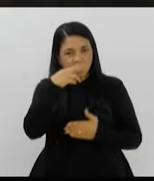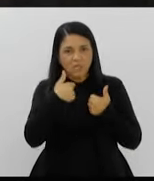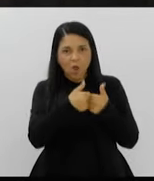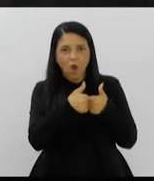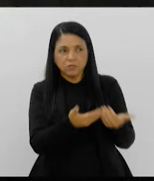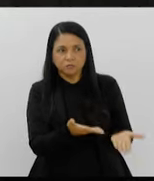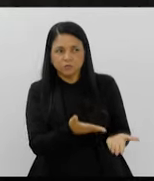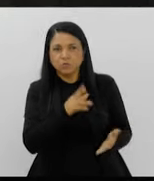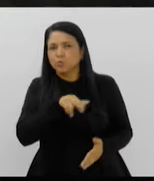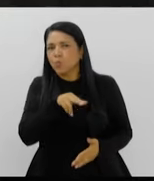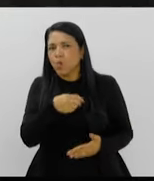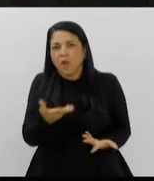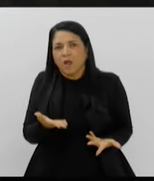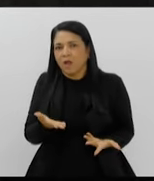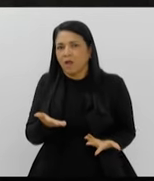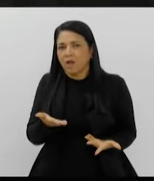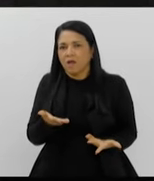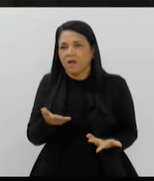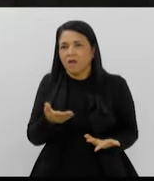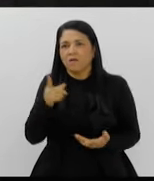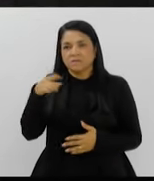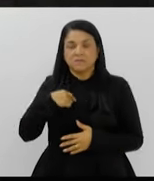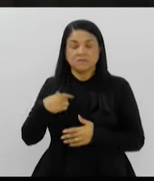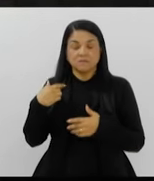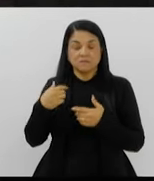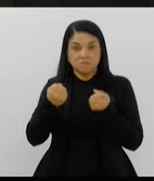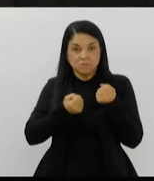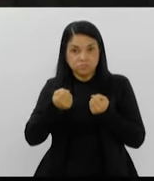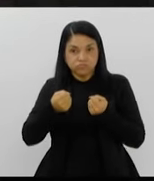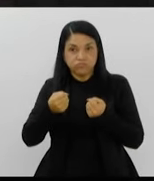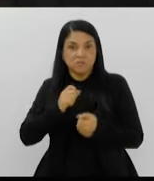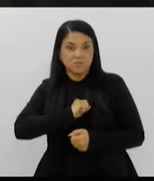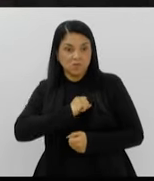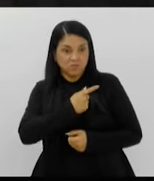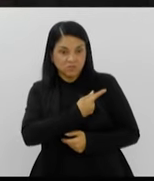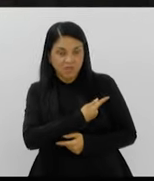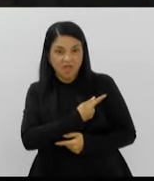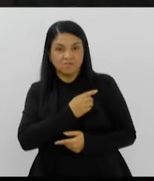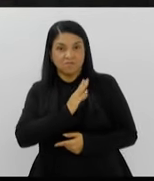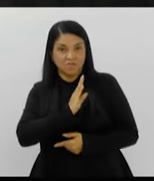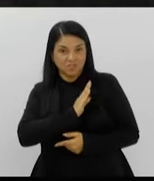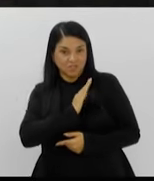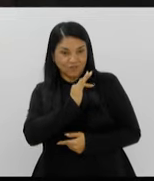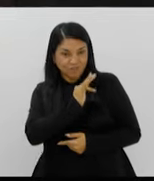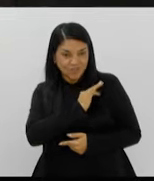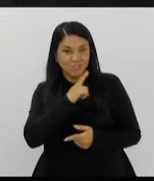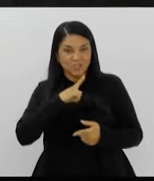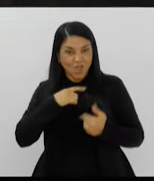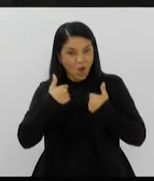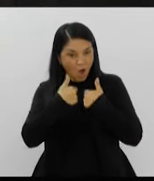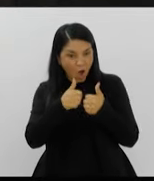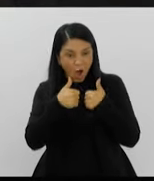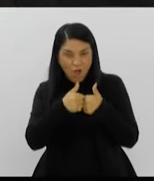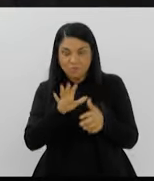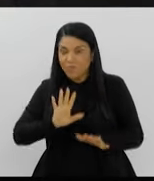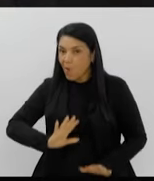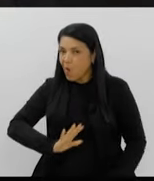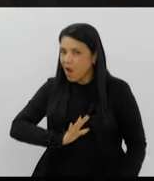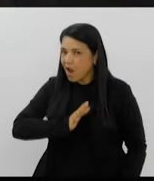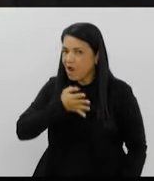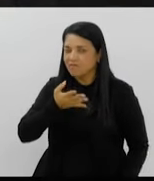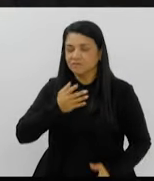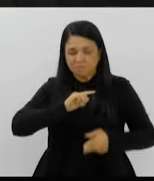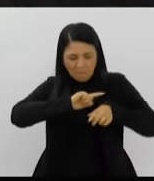Nós, presidente, é só você andar por São Gonçalo, pela Baixada Fluminense, por todo o Rio de Janeiro, nós temos ônibus em estados deploráveis,